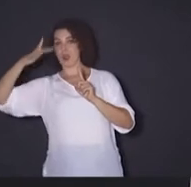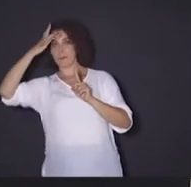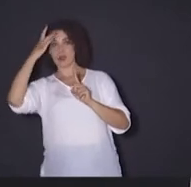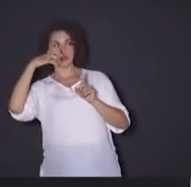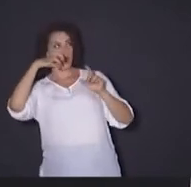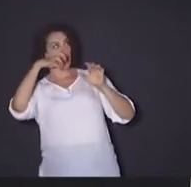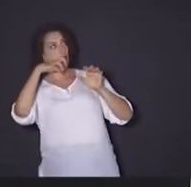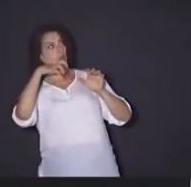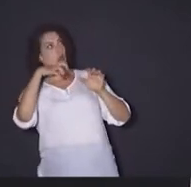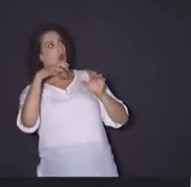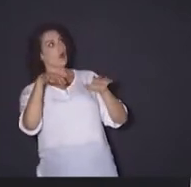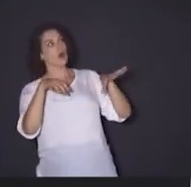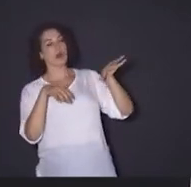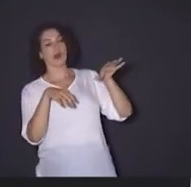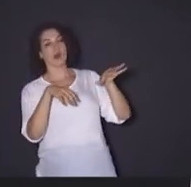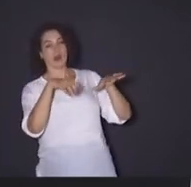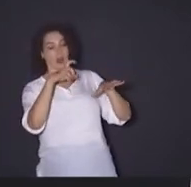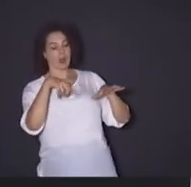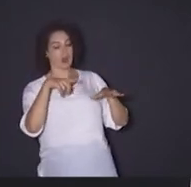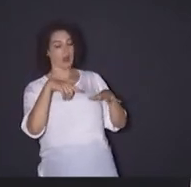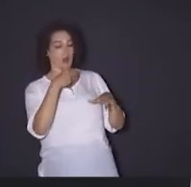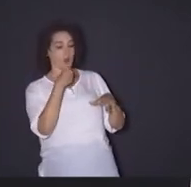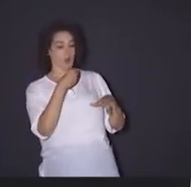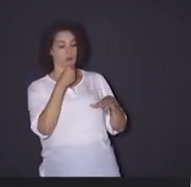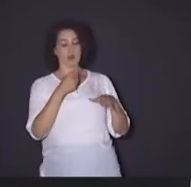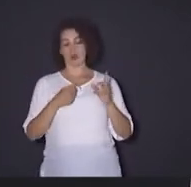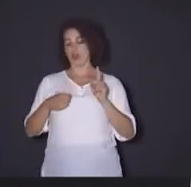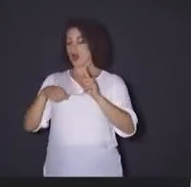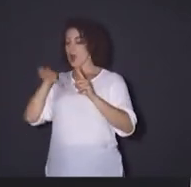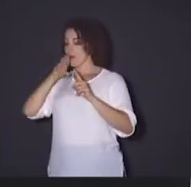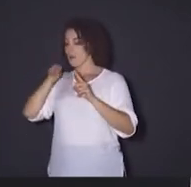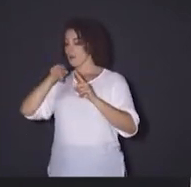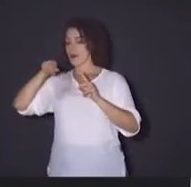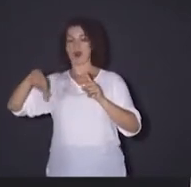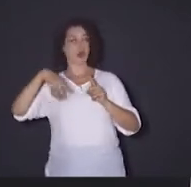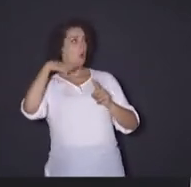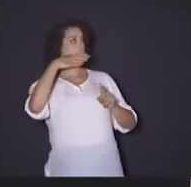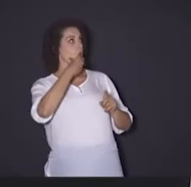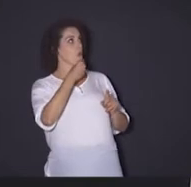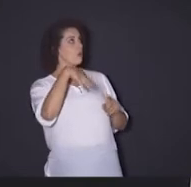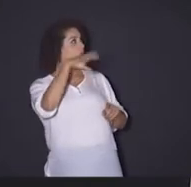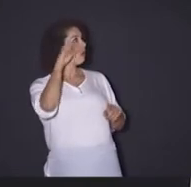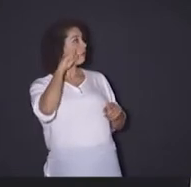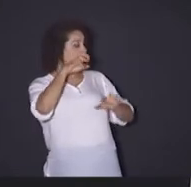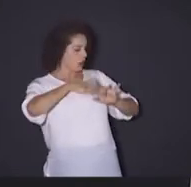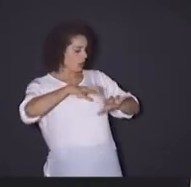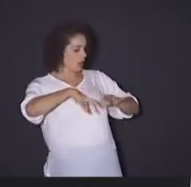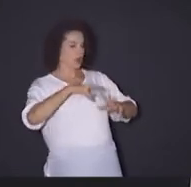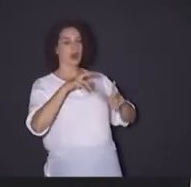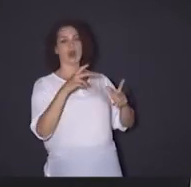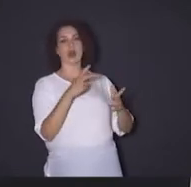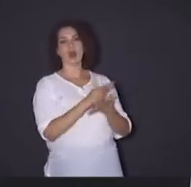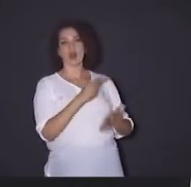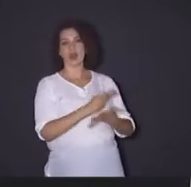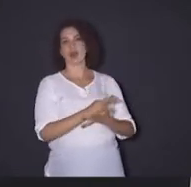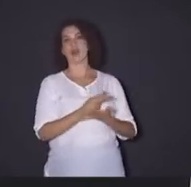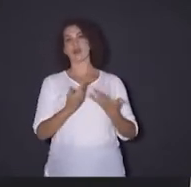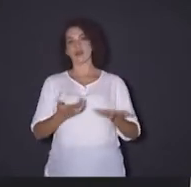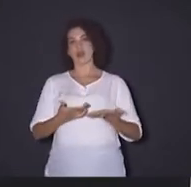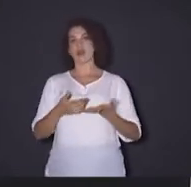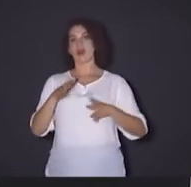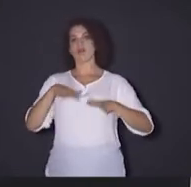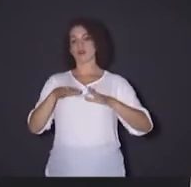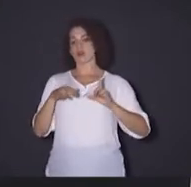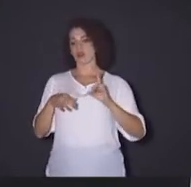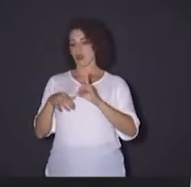subjetividade dele que ela fala uma coisa escreve outra coisa então não tenho sindispa que a lei se cumpra e ela sai de lá mais machucado